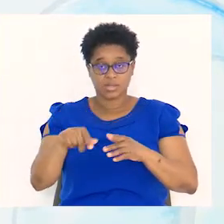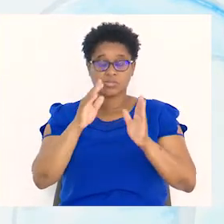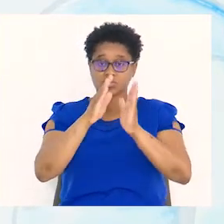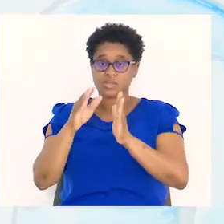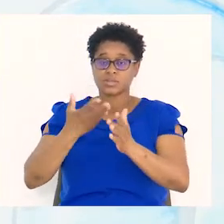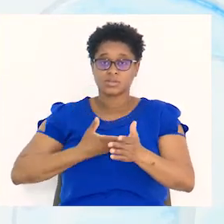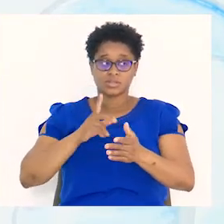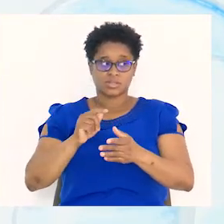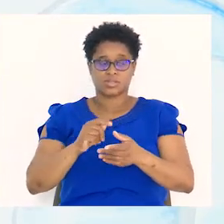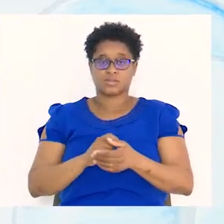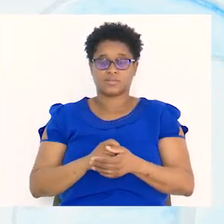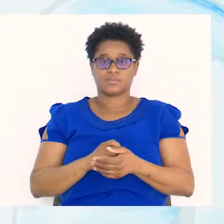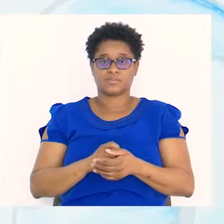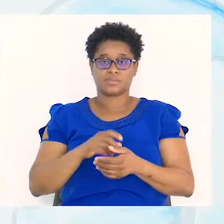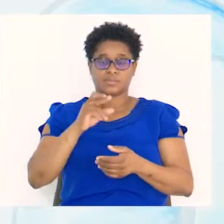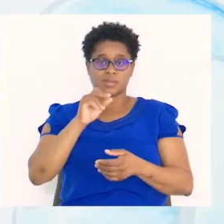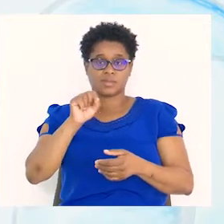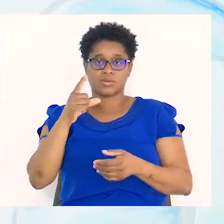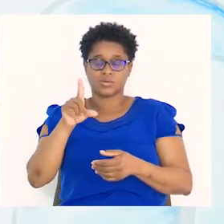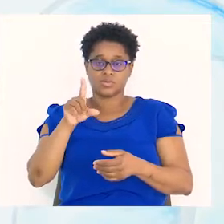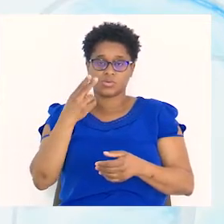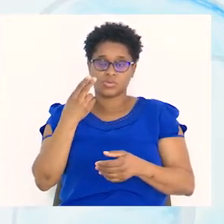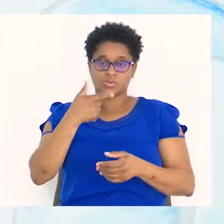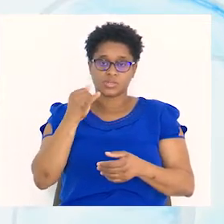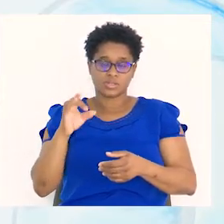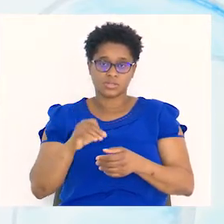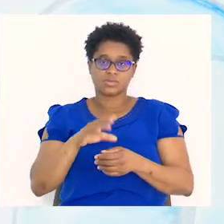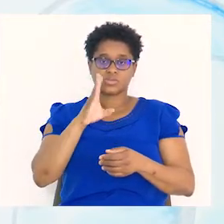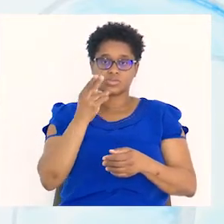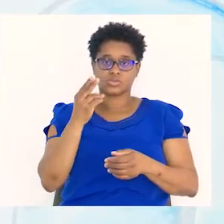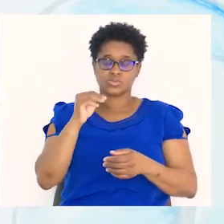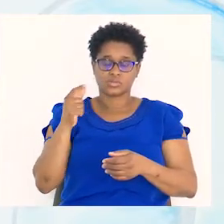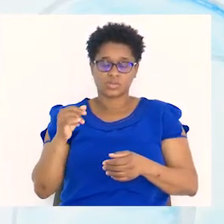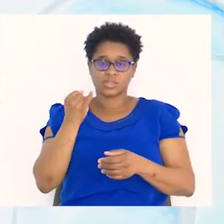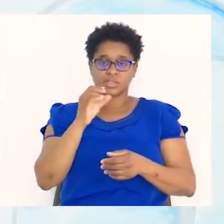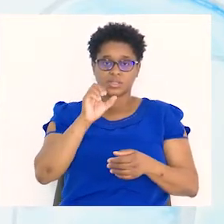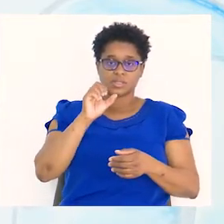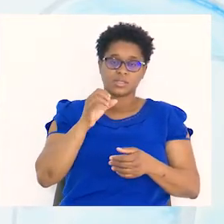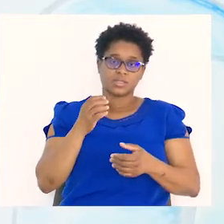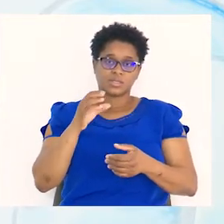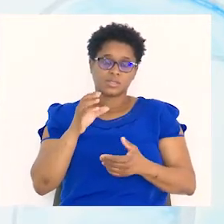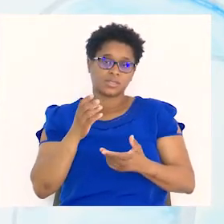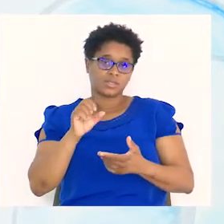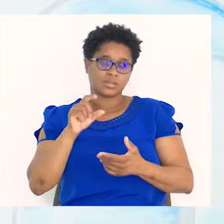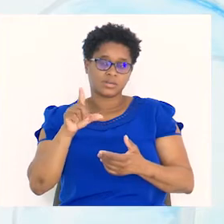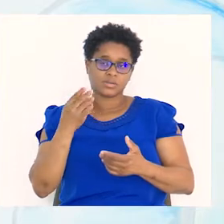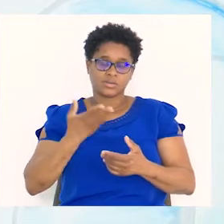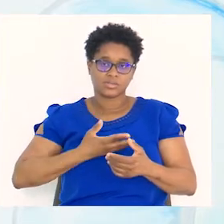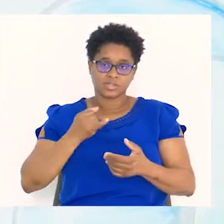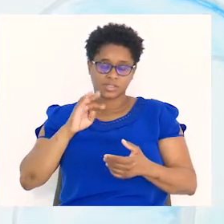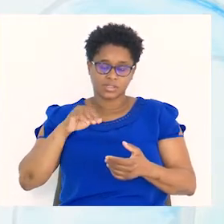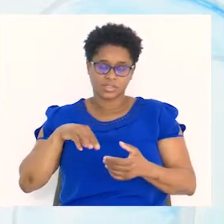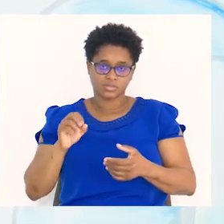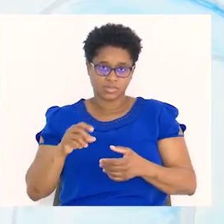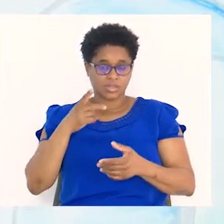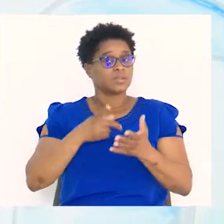de processo de justaposição, da aglutinação e hibridismo. Para o hibridismo, é necessário que tu conheças um pouco aquilo, a